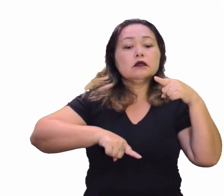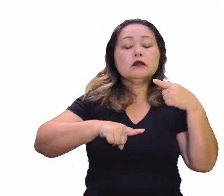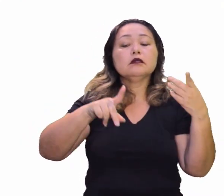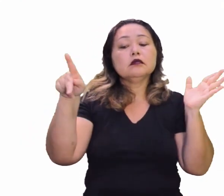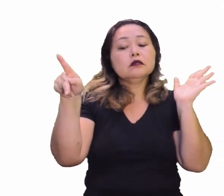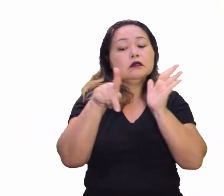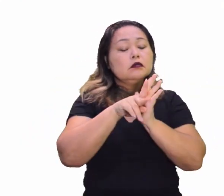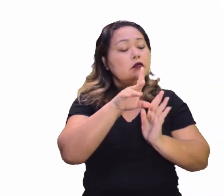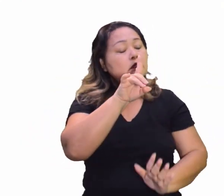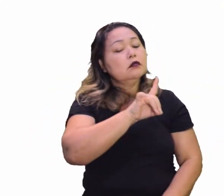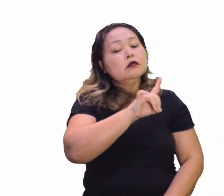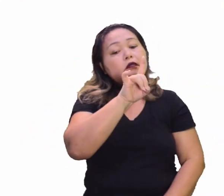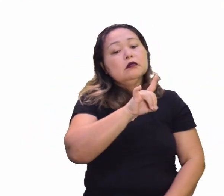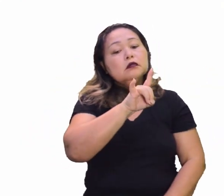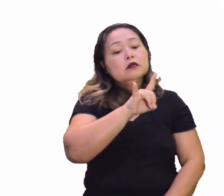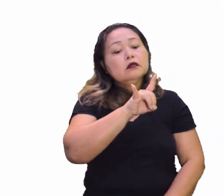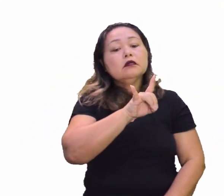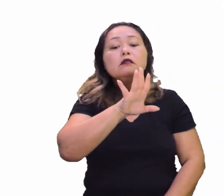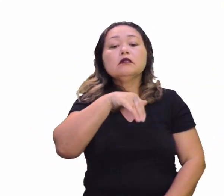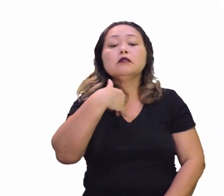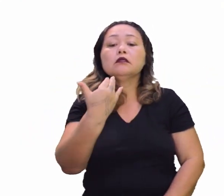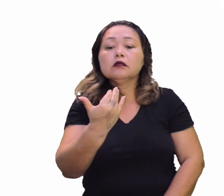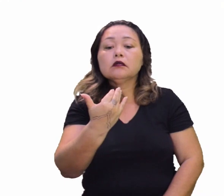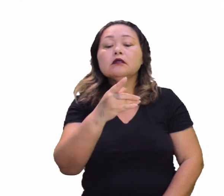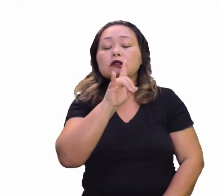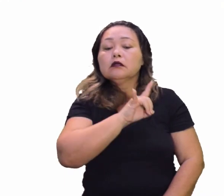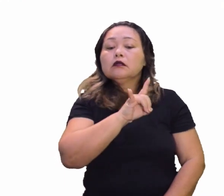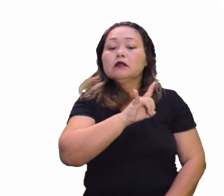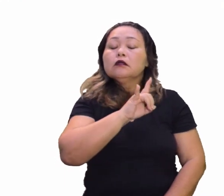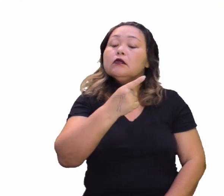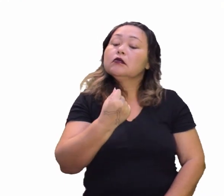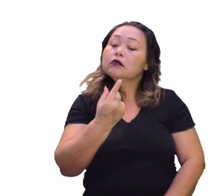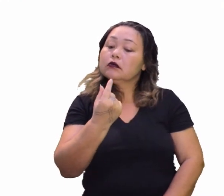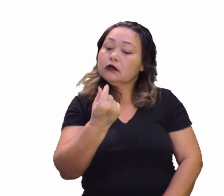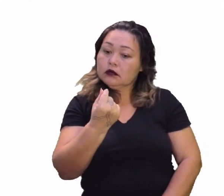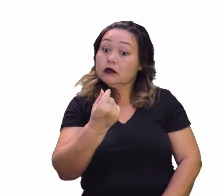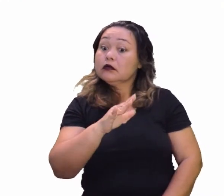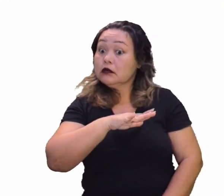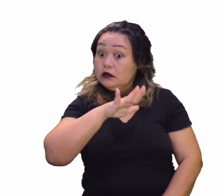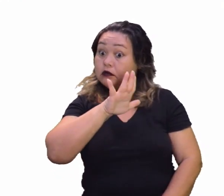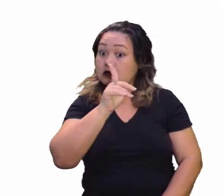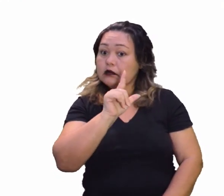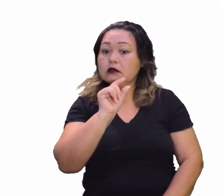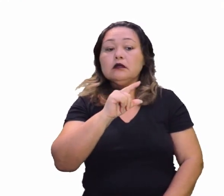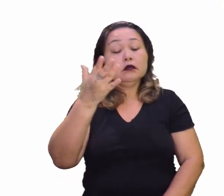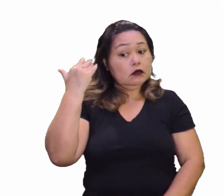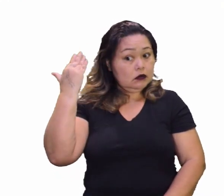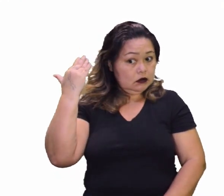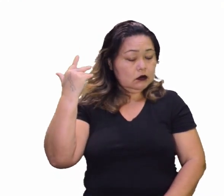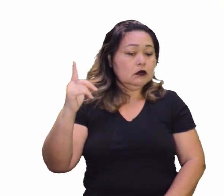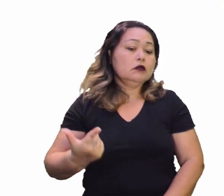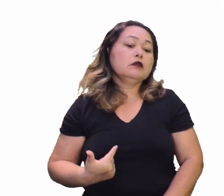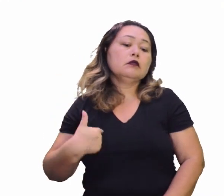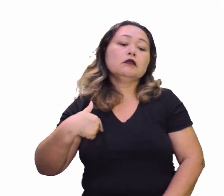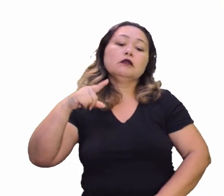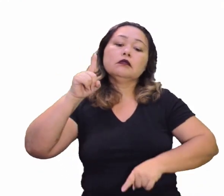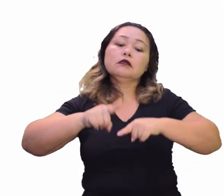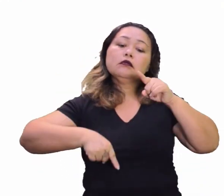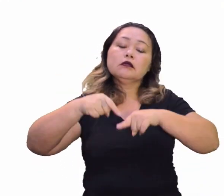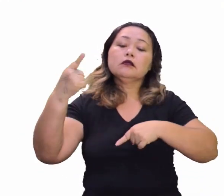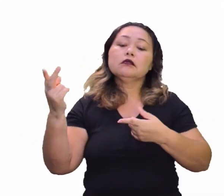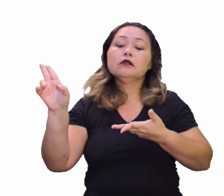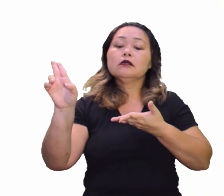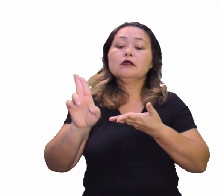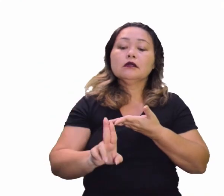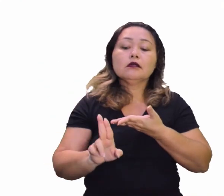transporte de um produto que vinha da Bolívia, oriundo da Bolívia, e de grande valor econômico na época. Esse produto